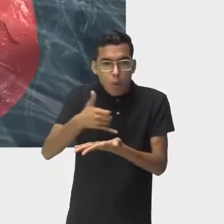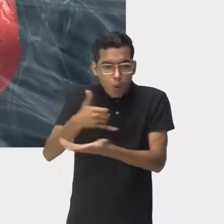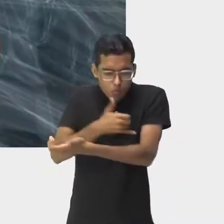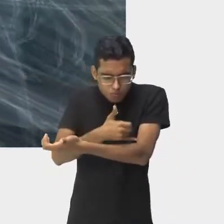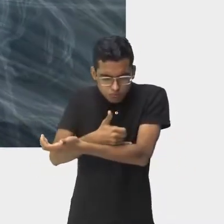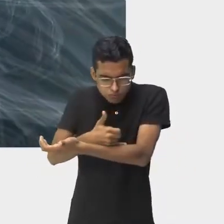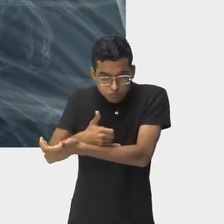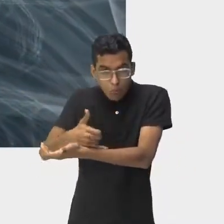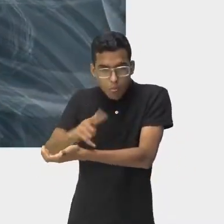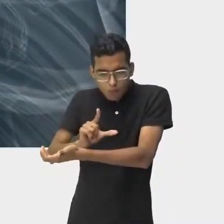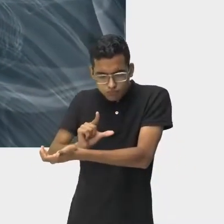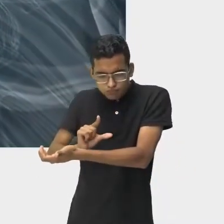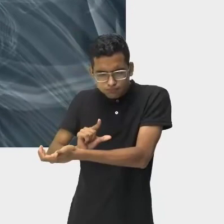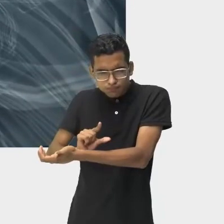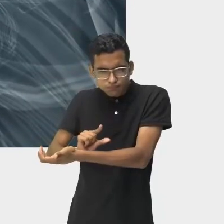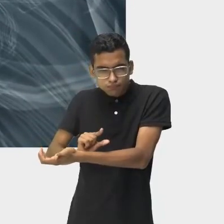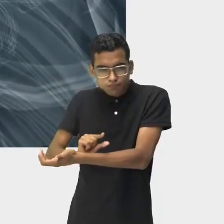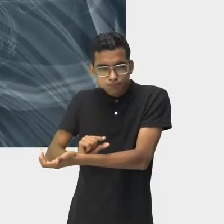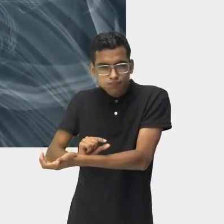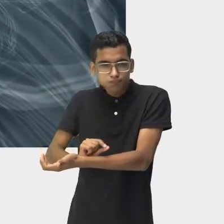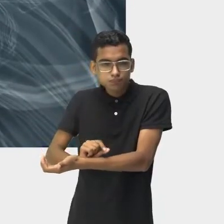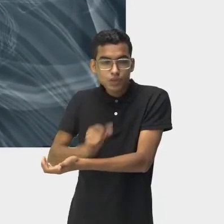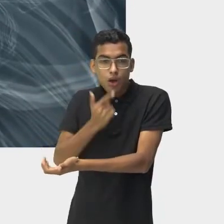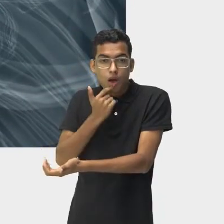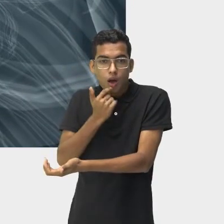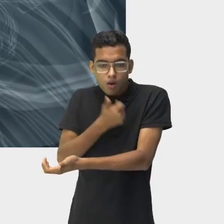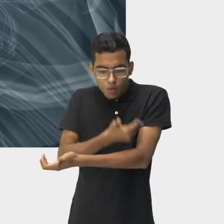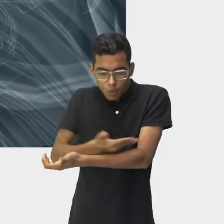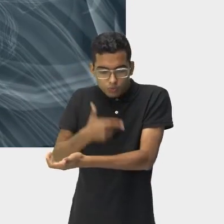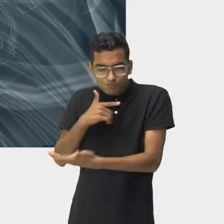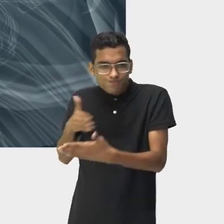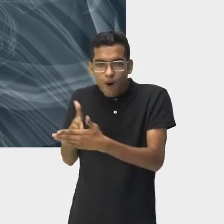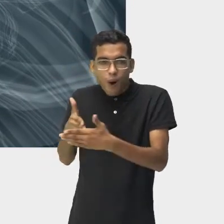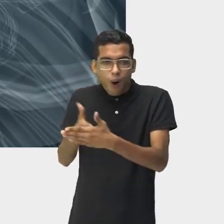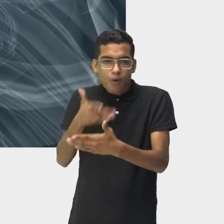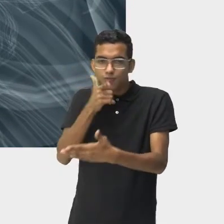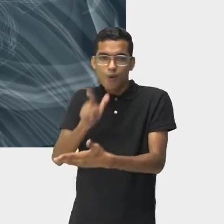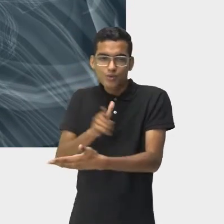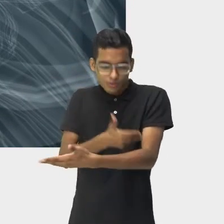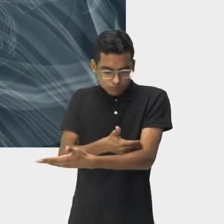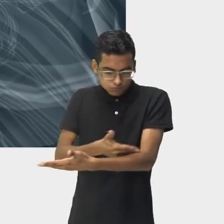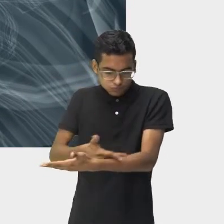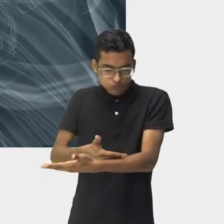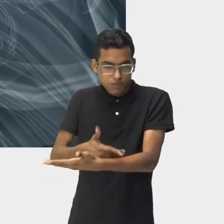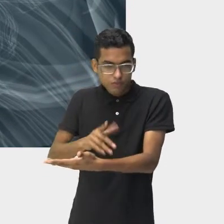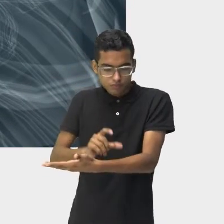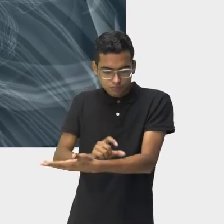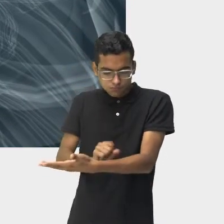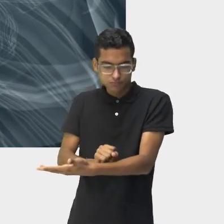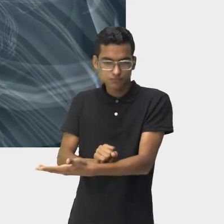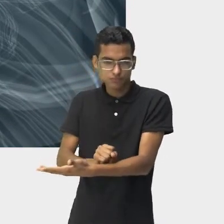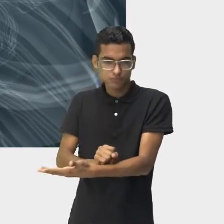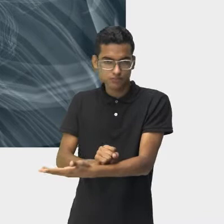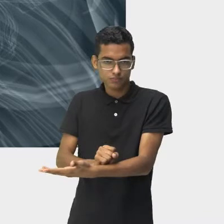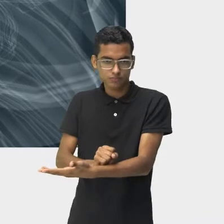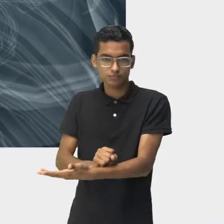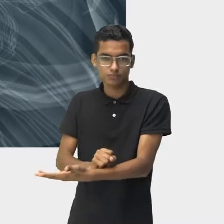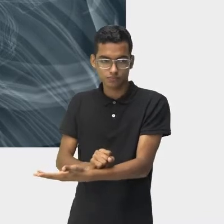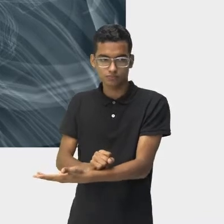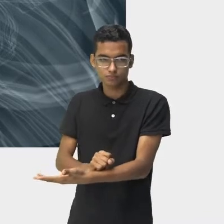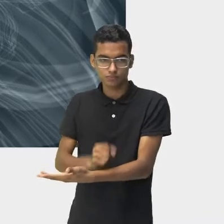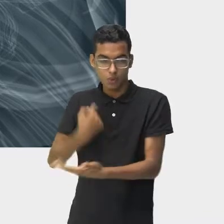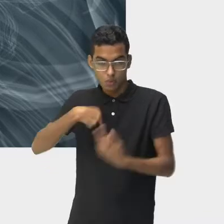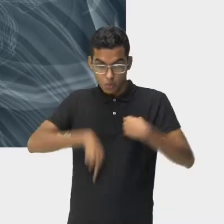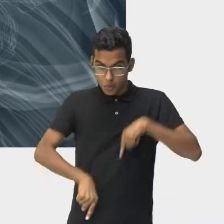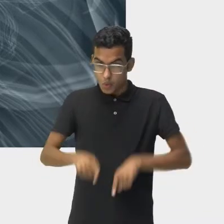a passagem desse sangue. E isso faz com que essas veias e artérias entupam, né? Fiquem